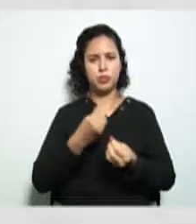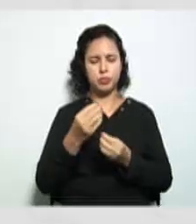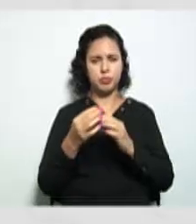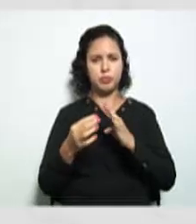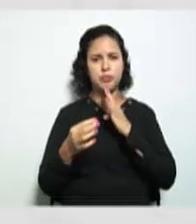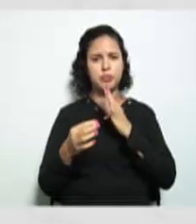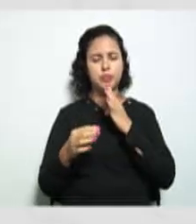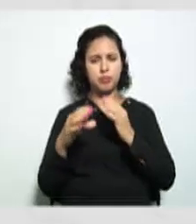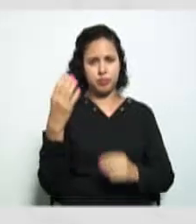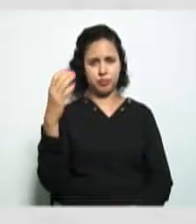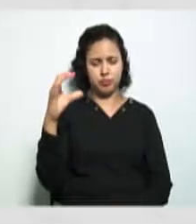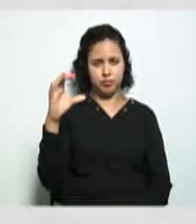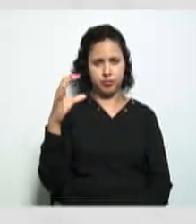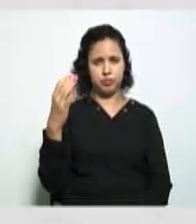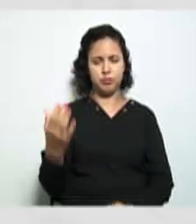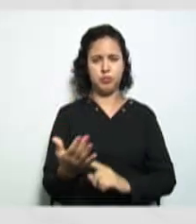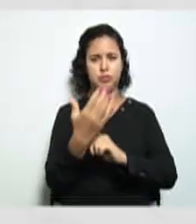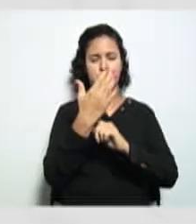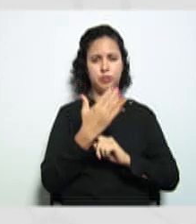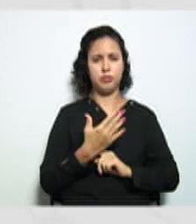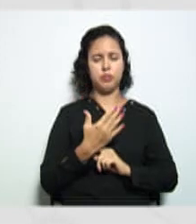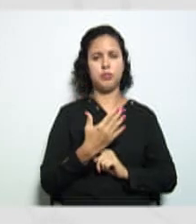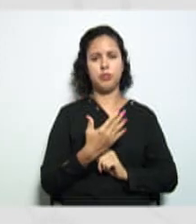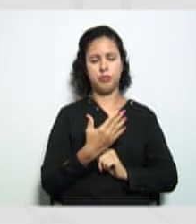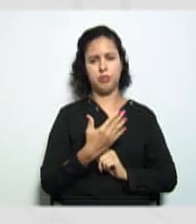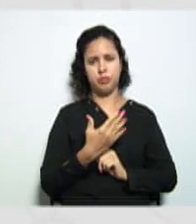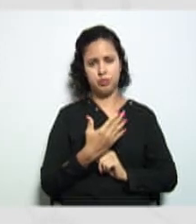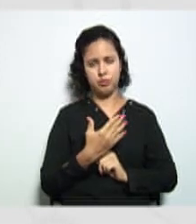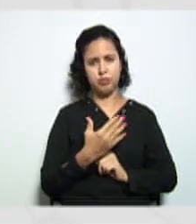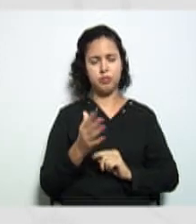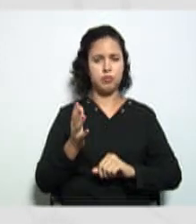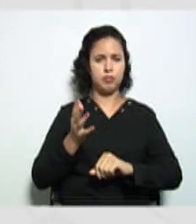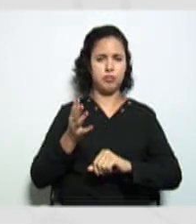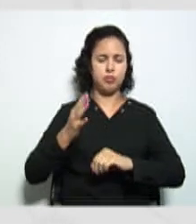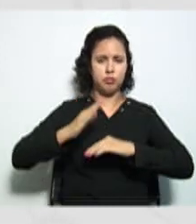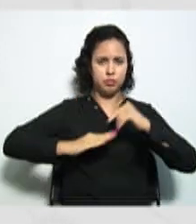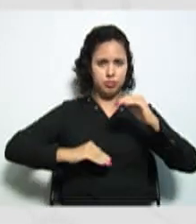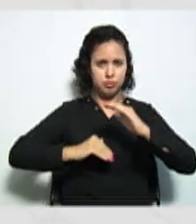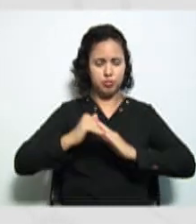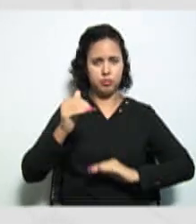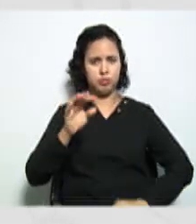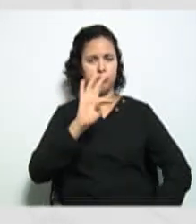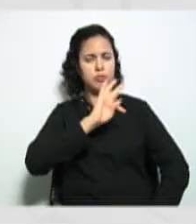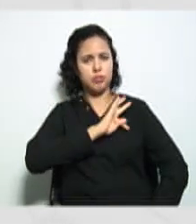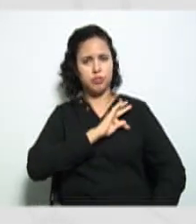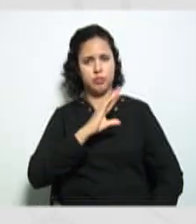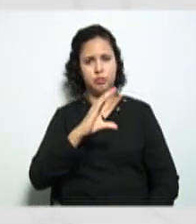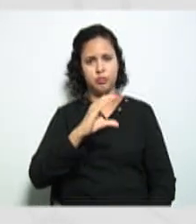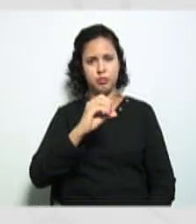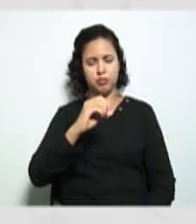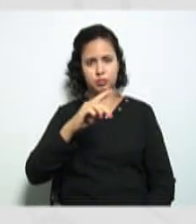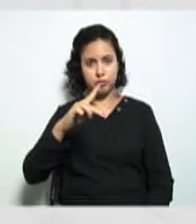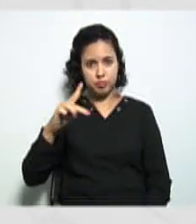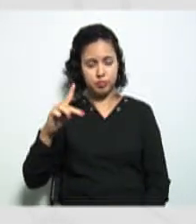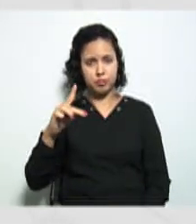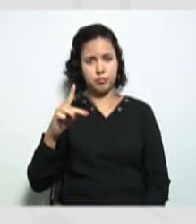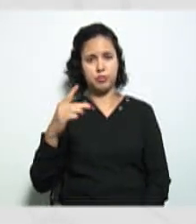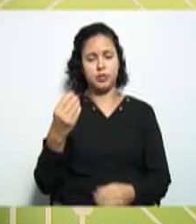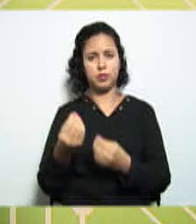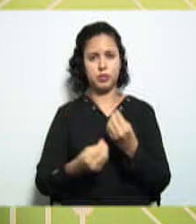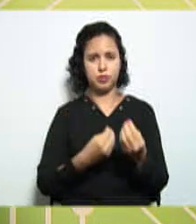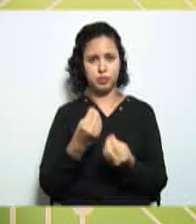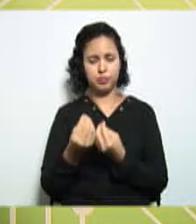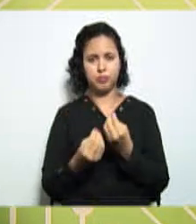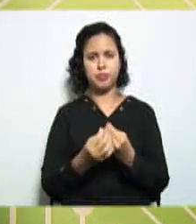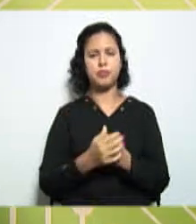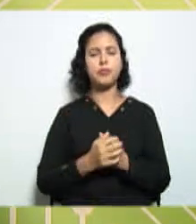científico, ele nos auxilia nas competências do técnico em cooperativismo. Lembra lá que nós falamos para você, né?